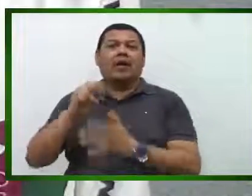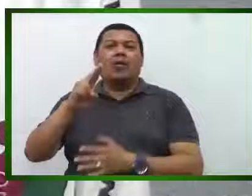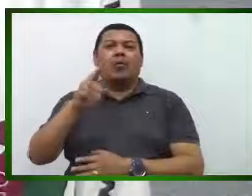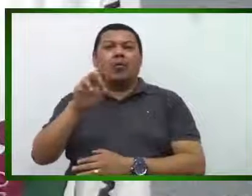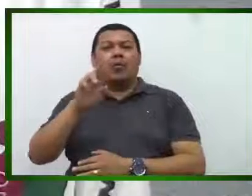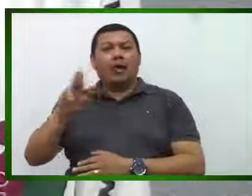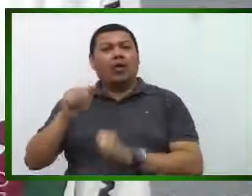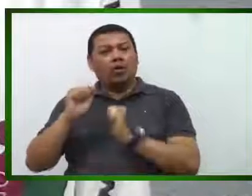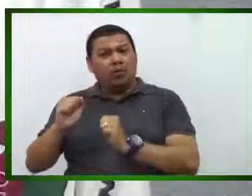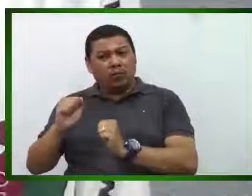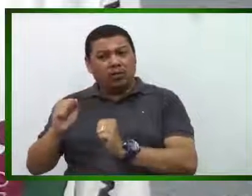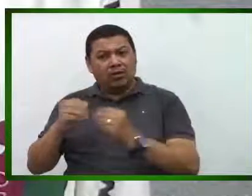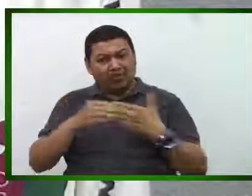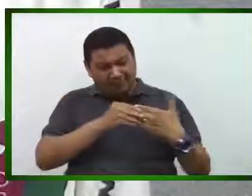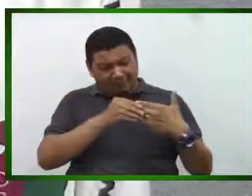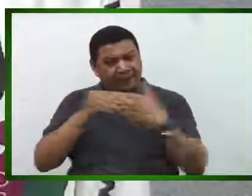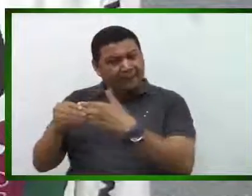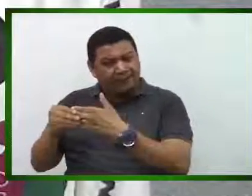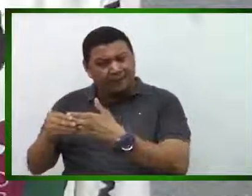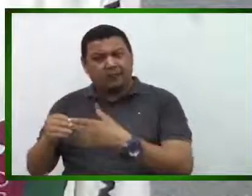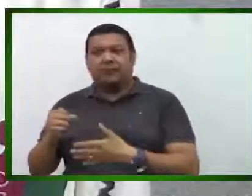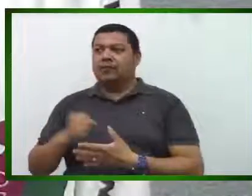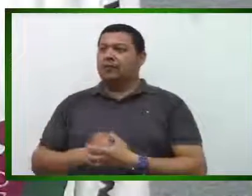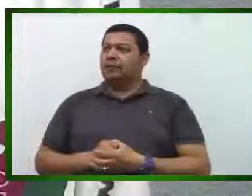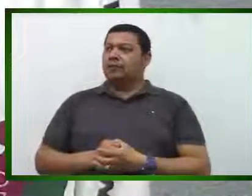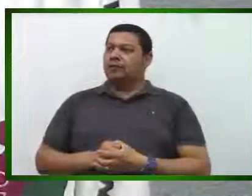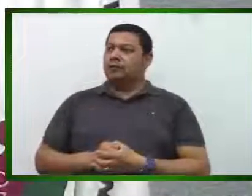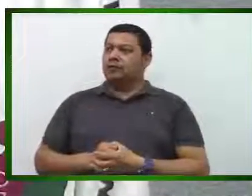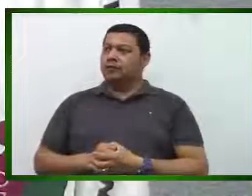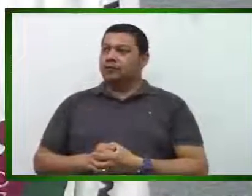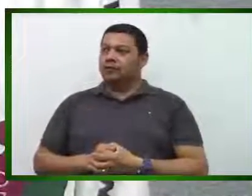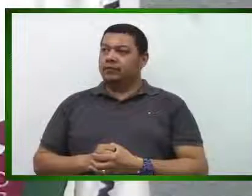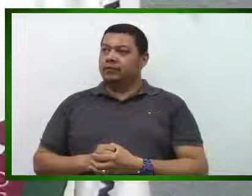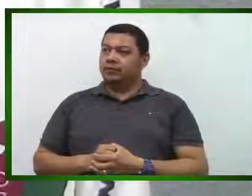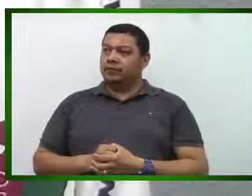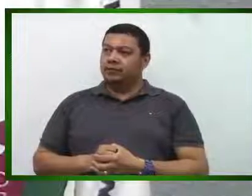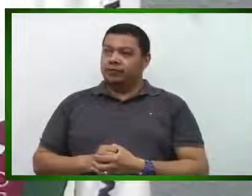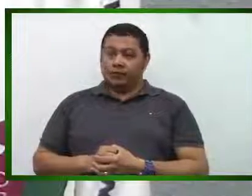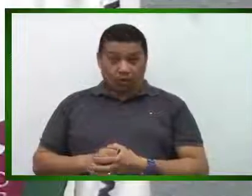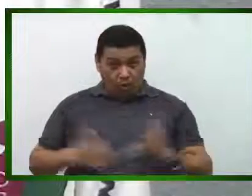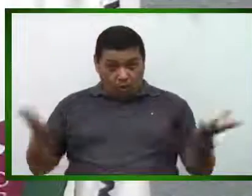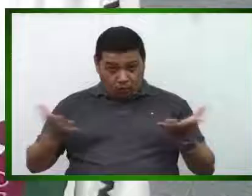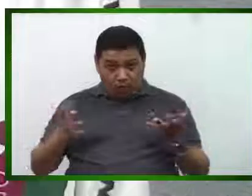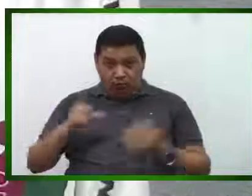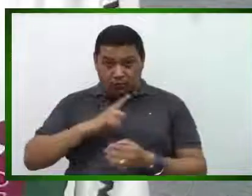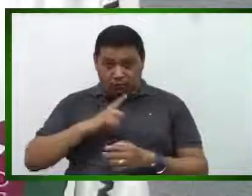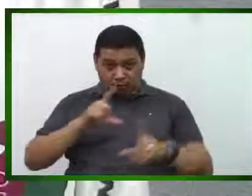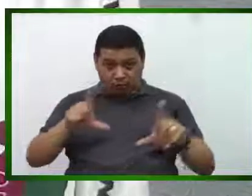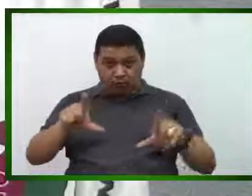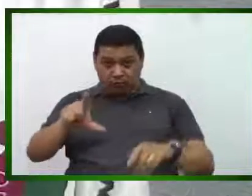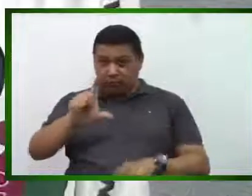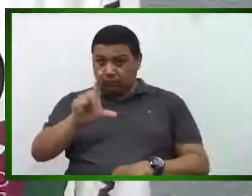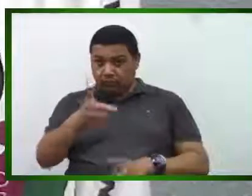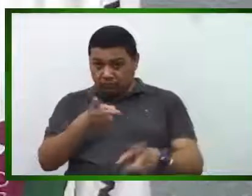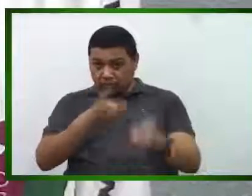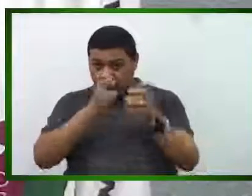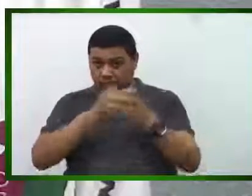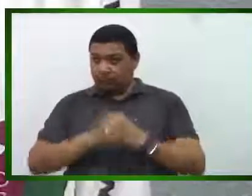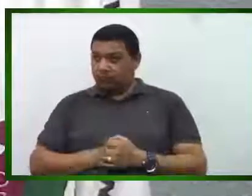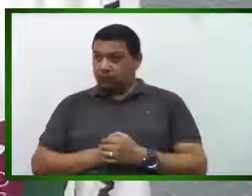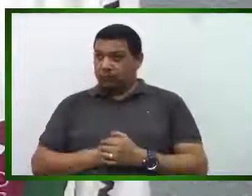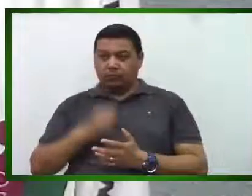você pode vir buscar nós? Hoje eu tenho uma conclusão muito boa. O vereador, ele tinha que